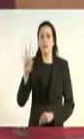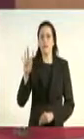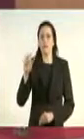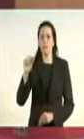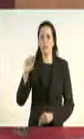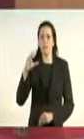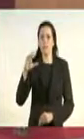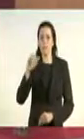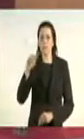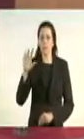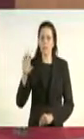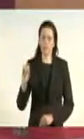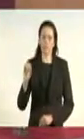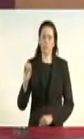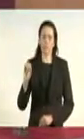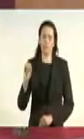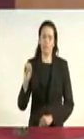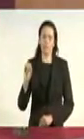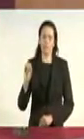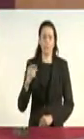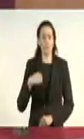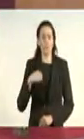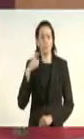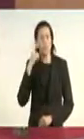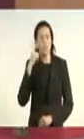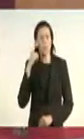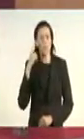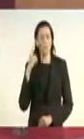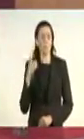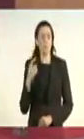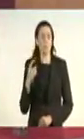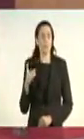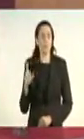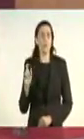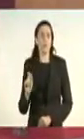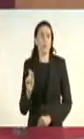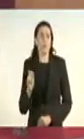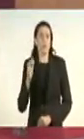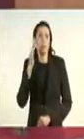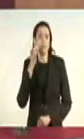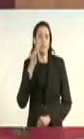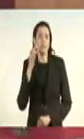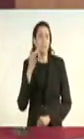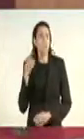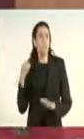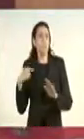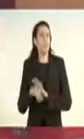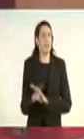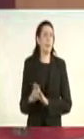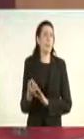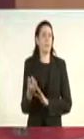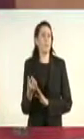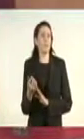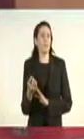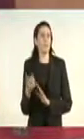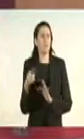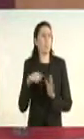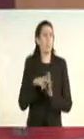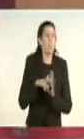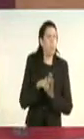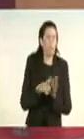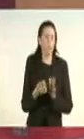pelo governo anterior. Ele poderia questionar as empresas que ganharam, até porque os empreiteiros que ganharam têm